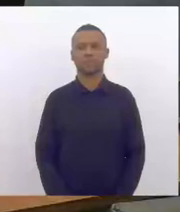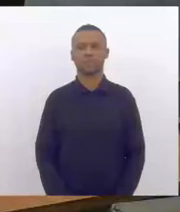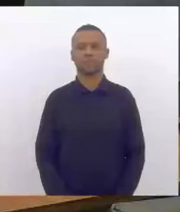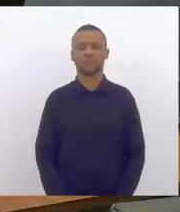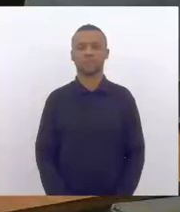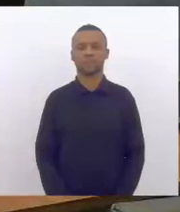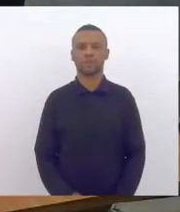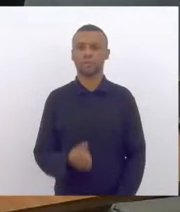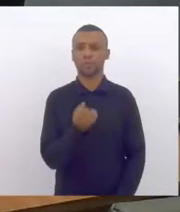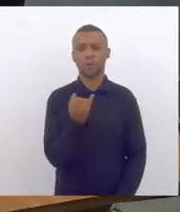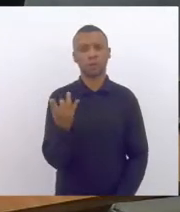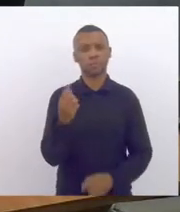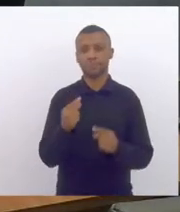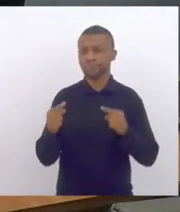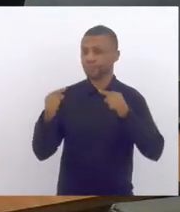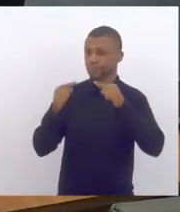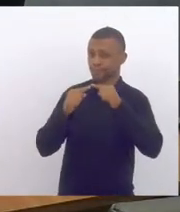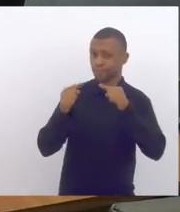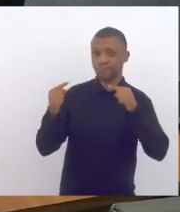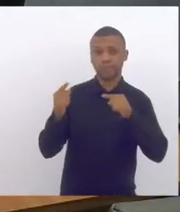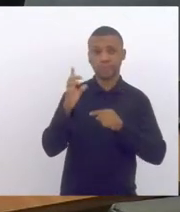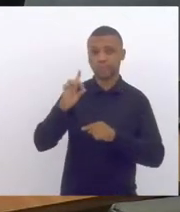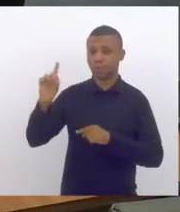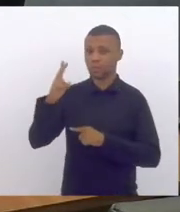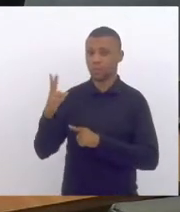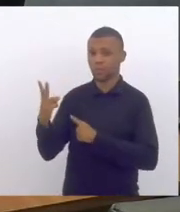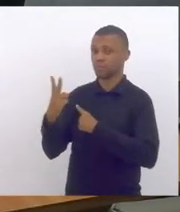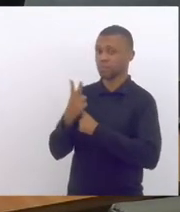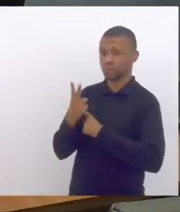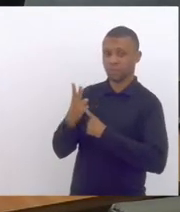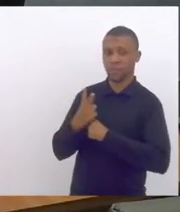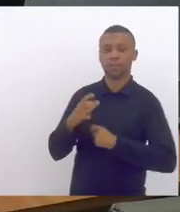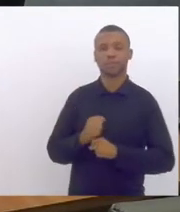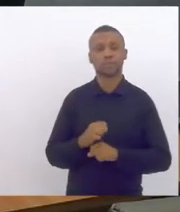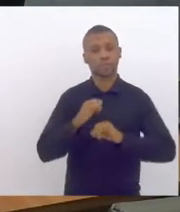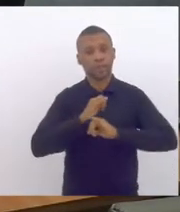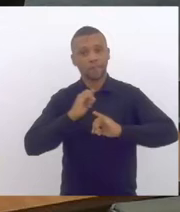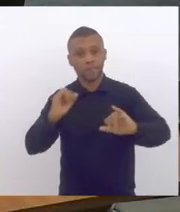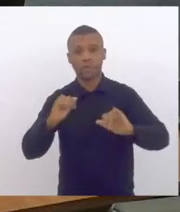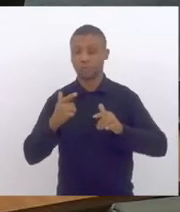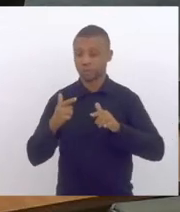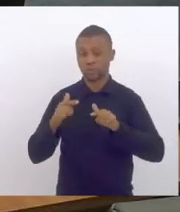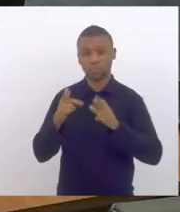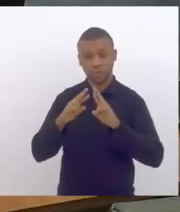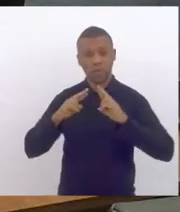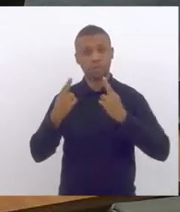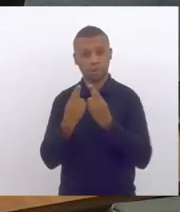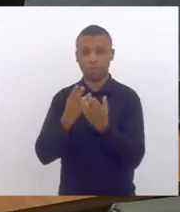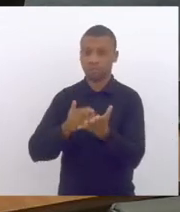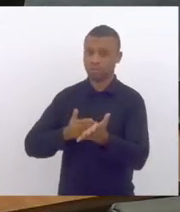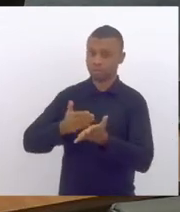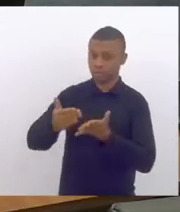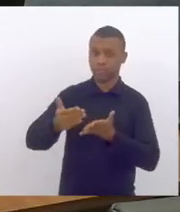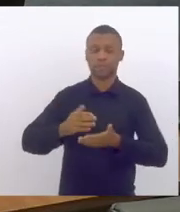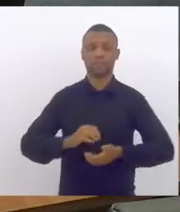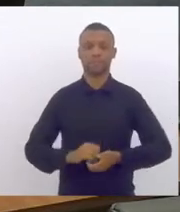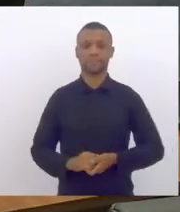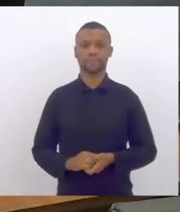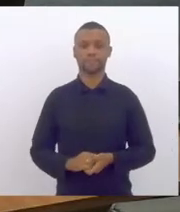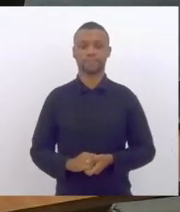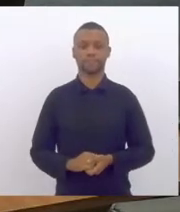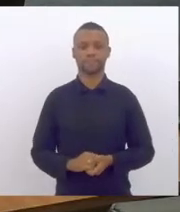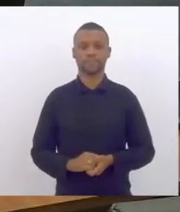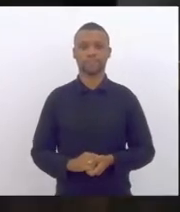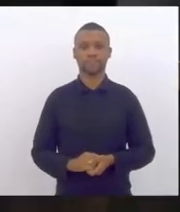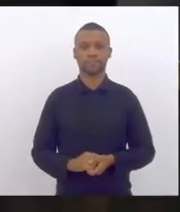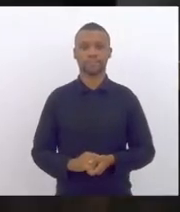havendo número legal e sobre a proteção de Deus iniciamos os nossos trabalhos está aberta a sessão